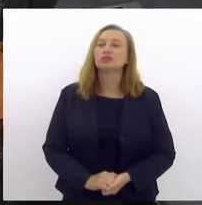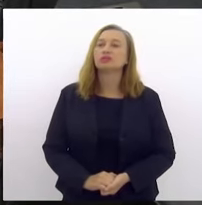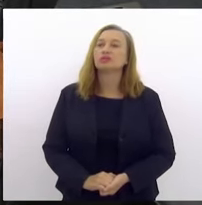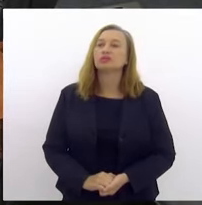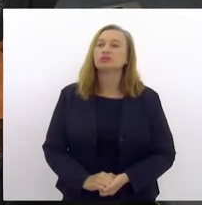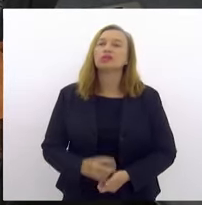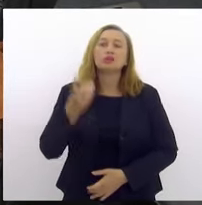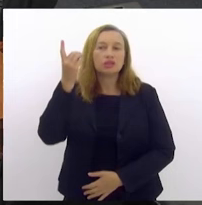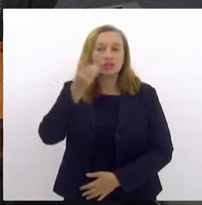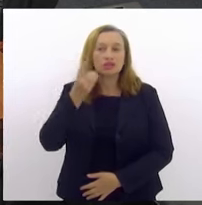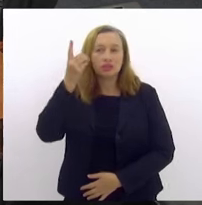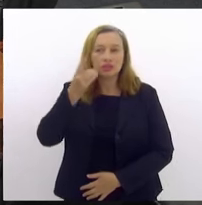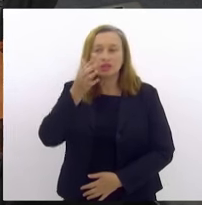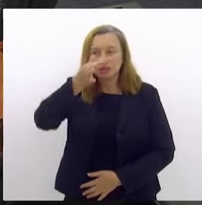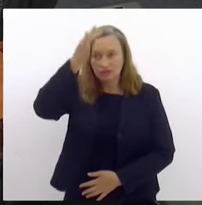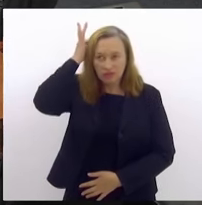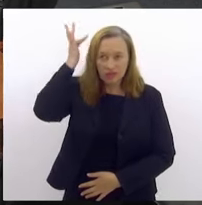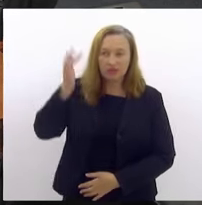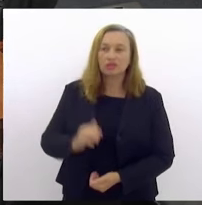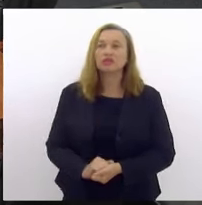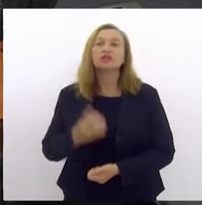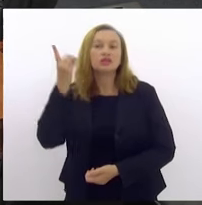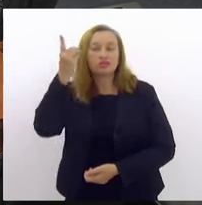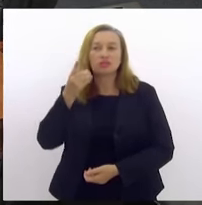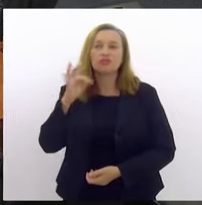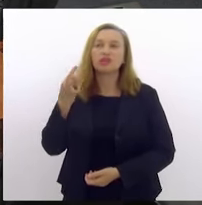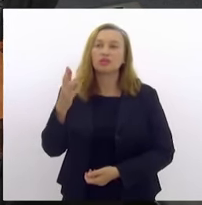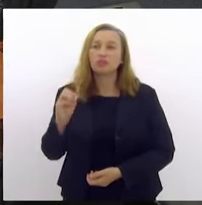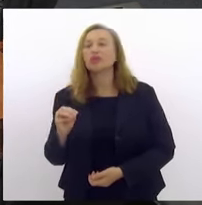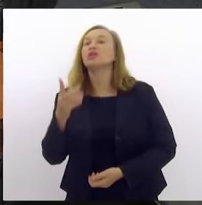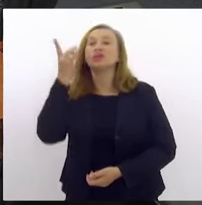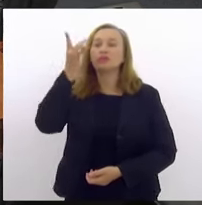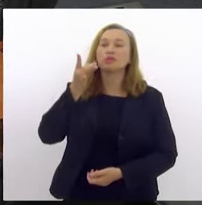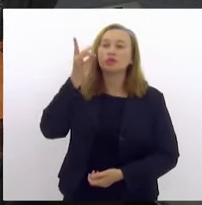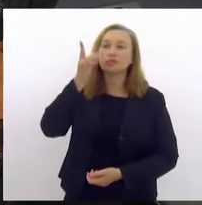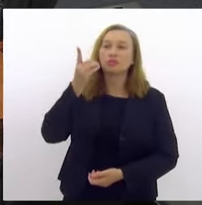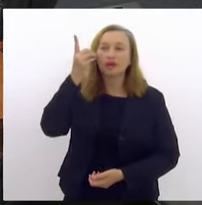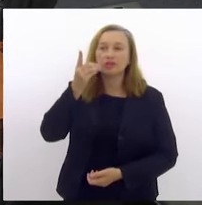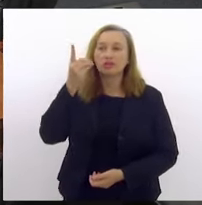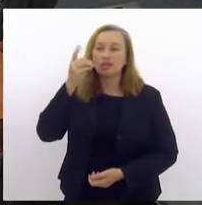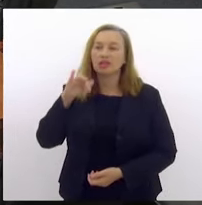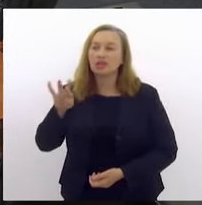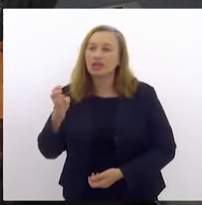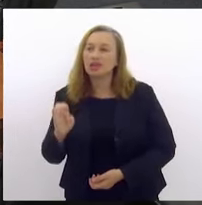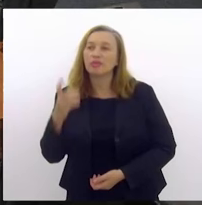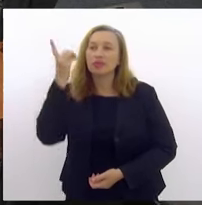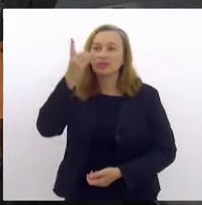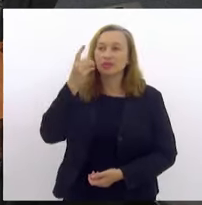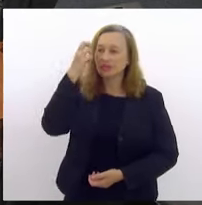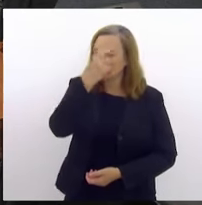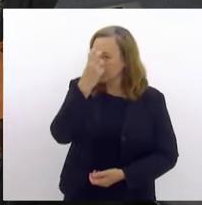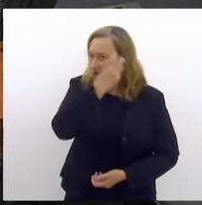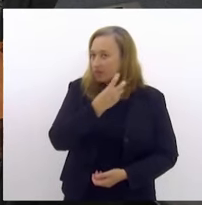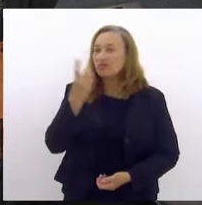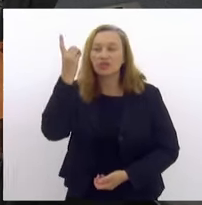Deputado Fred Pacheco, deputado Filipinho Raves, deputado Guilherme Delarone, deputado Verônica Lima,